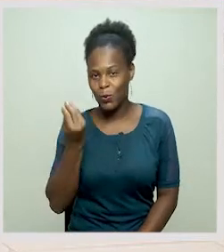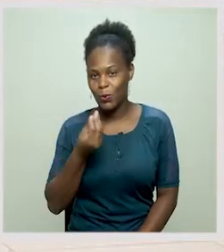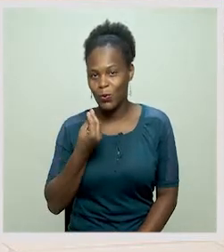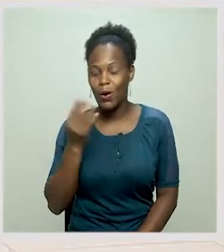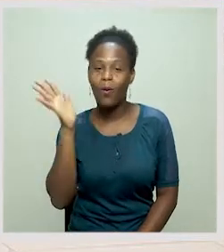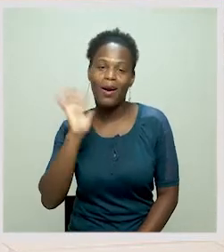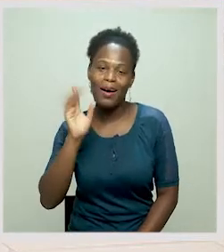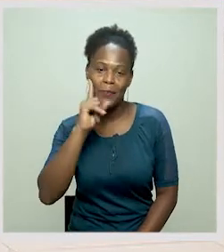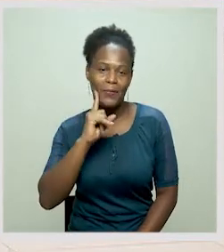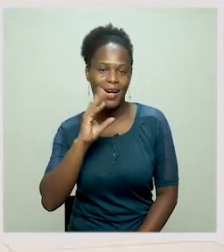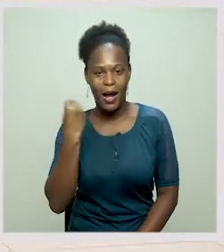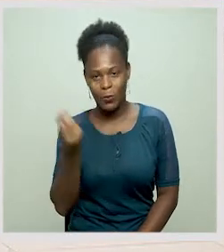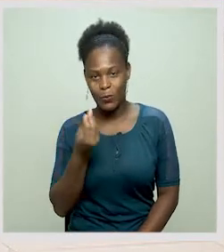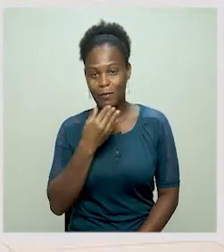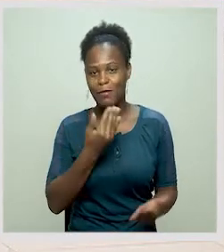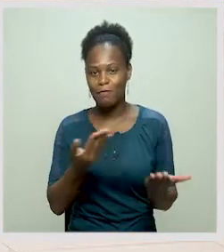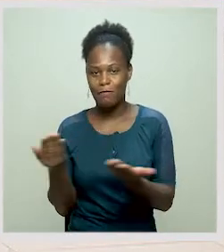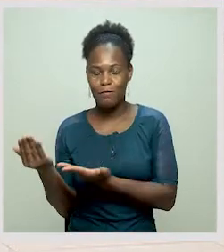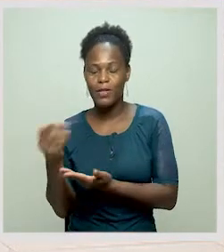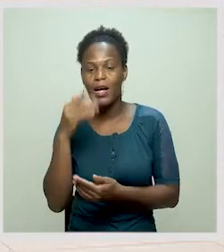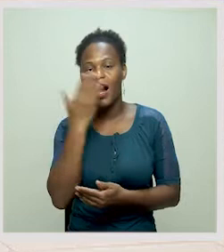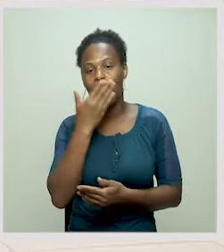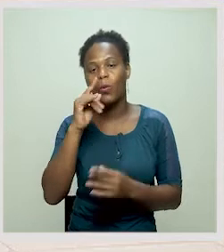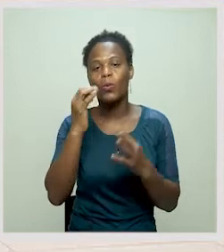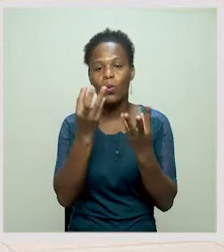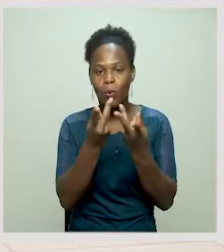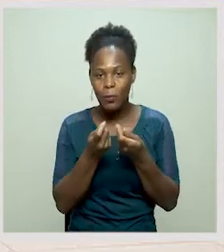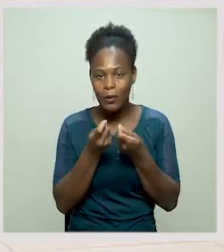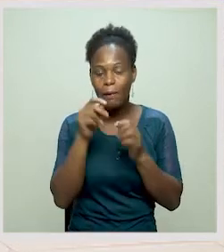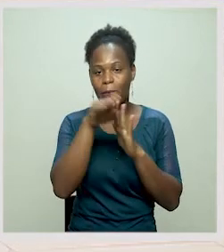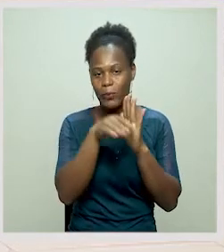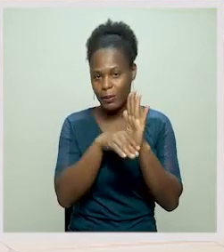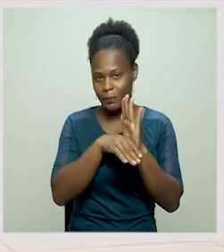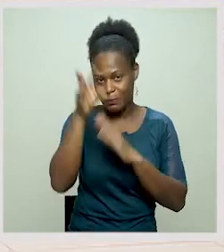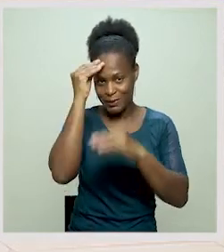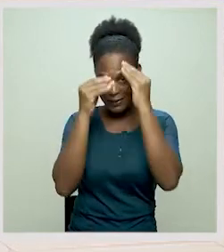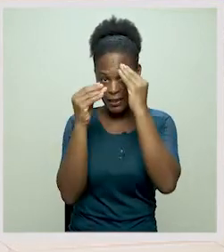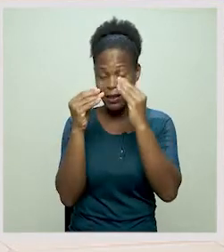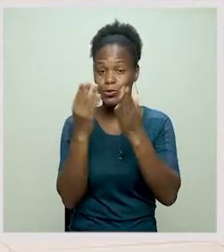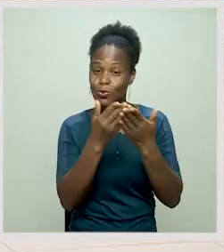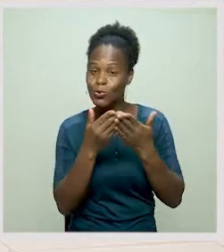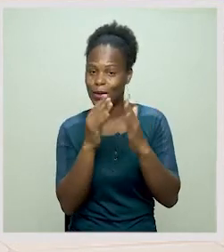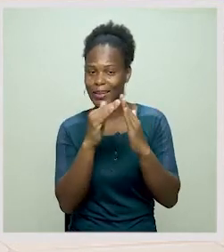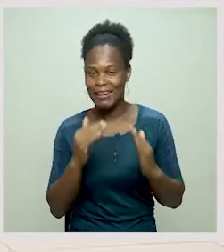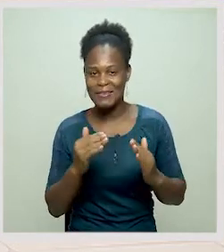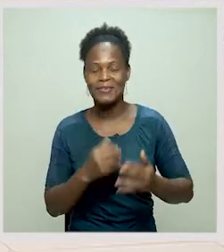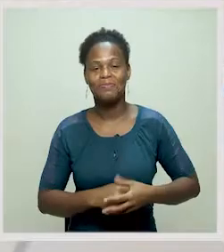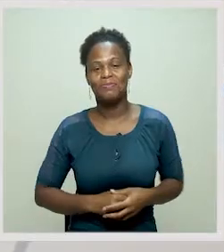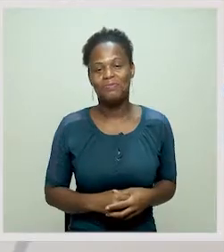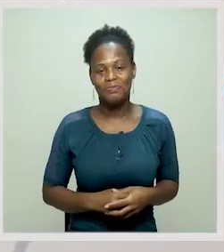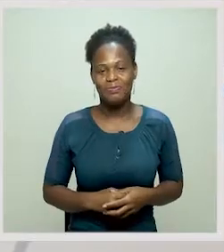alunos, olá alunas, sejam bem-vindos à aula de Economia no programa Aprender e Estudar em